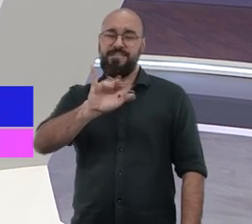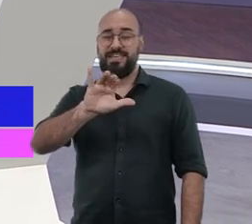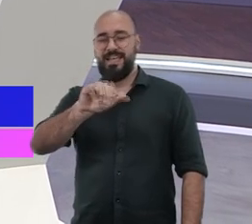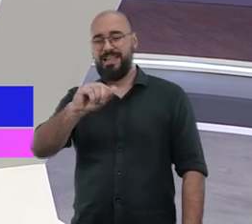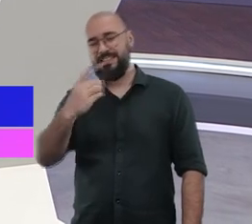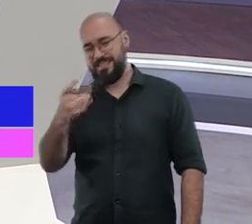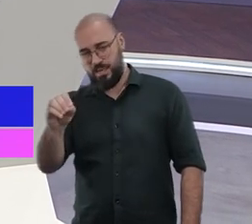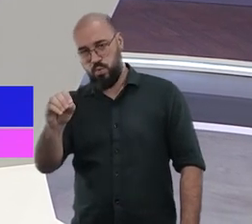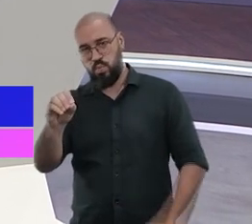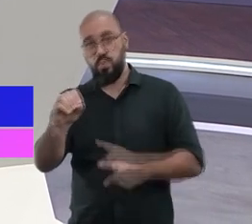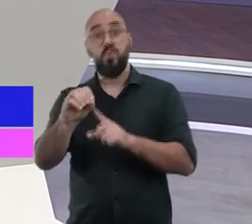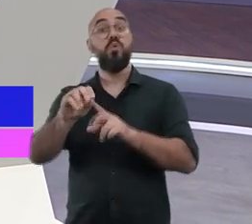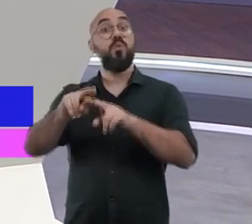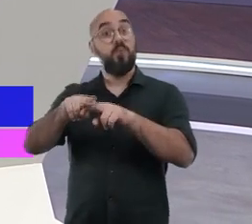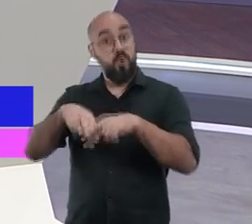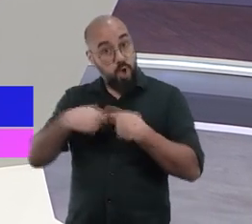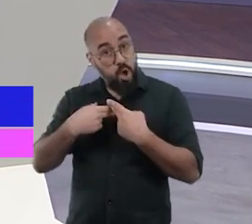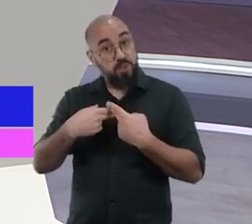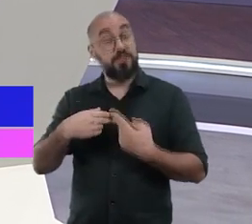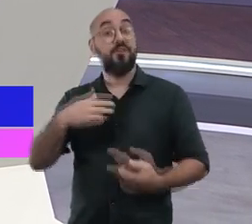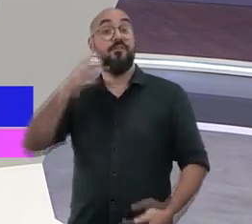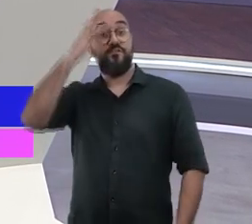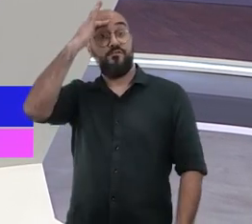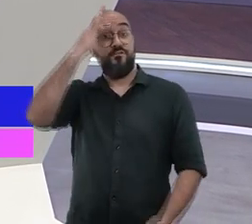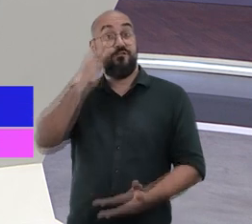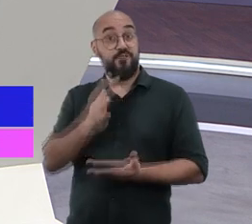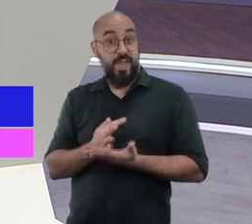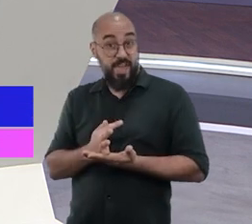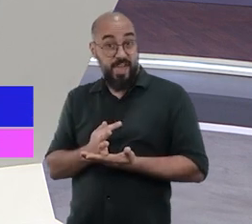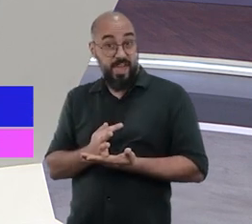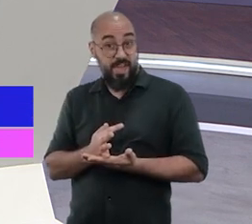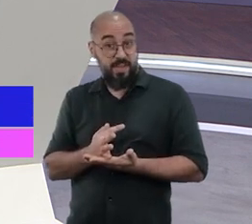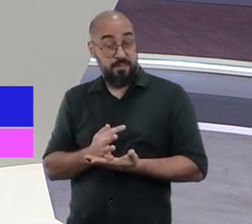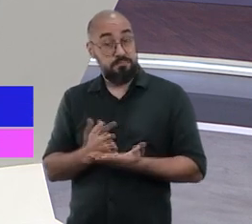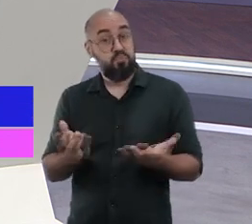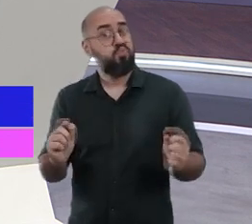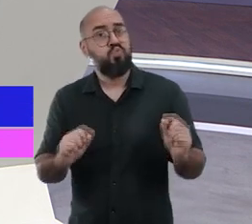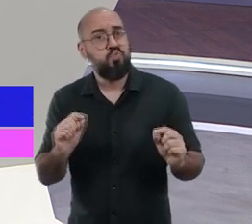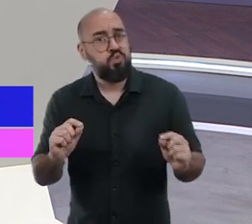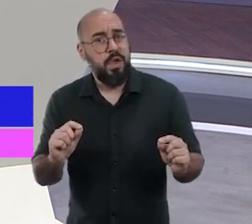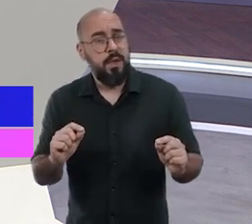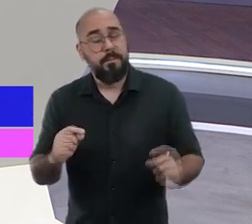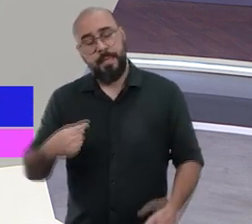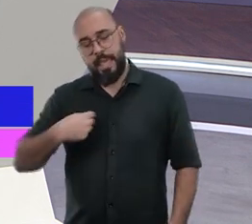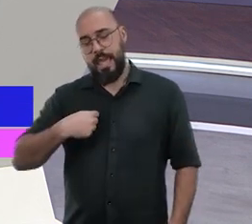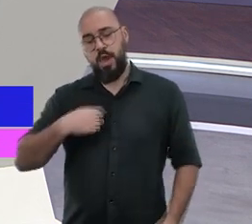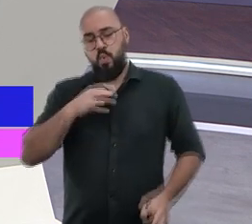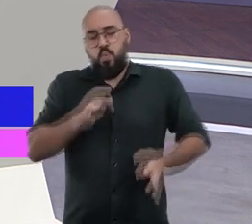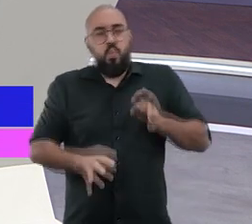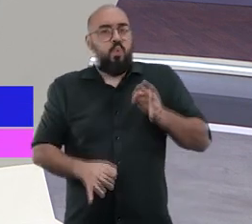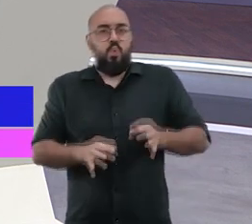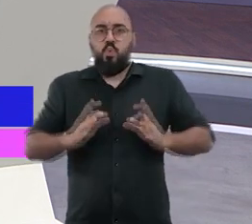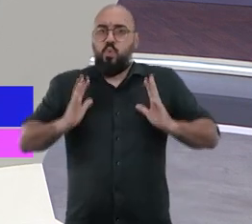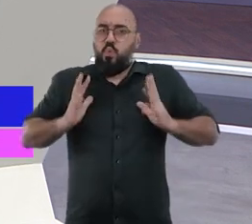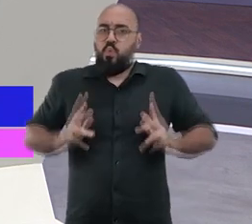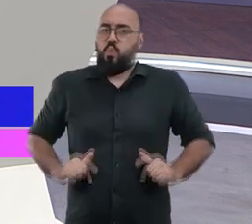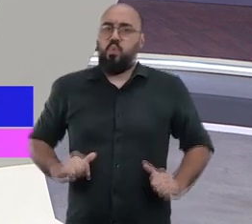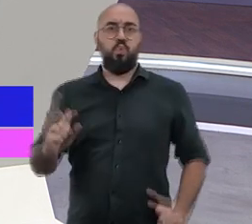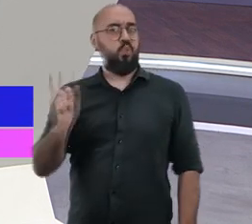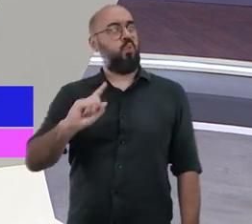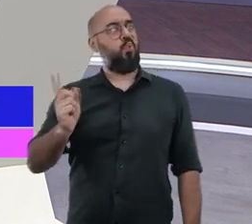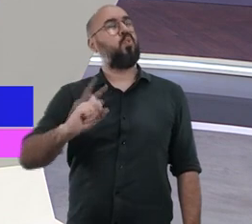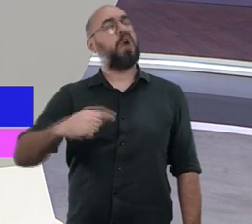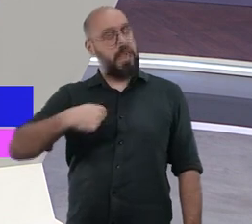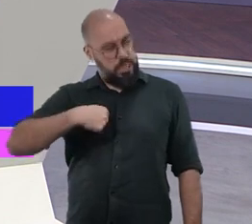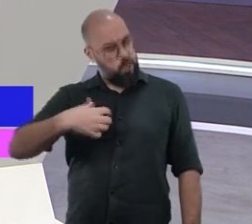Deus declarar alguém justo, mesmo essa pessoa não sendo justa. E por que Deus